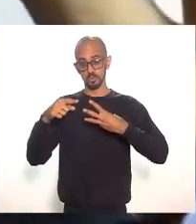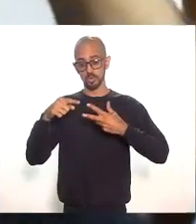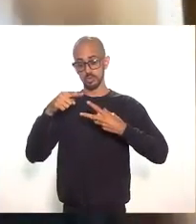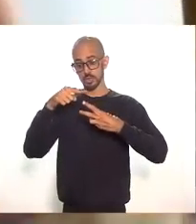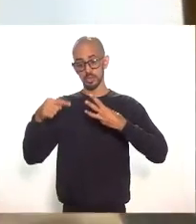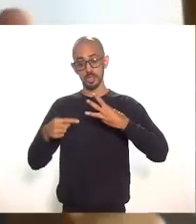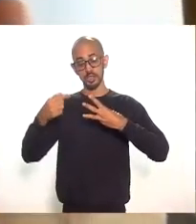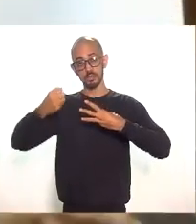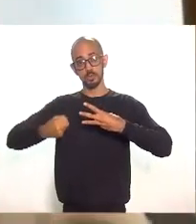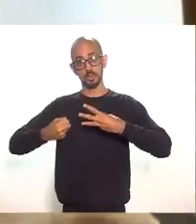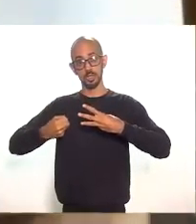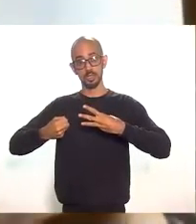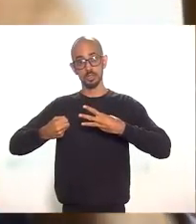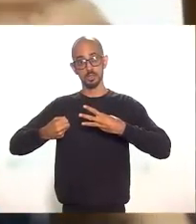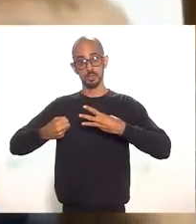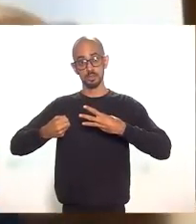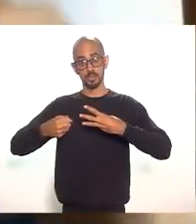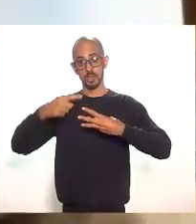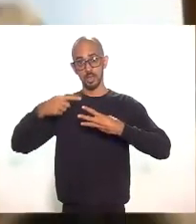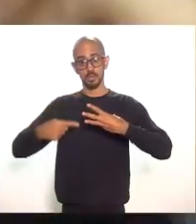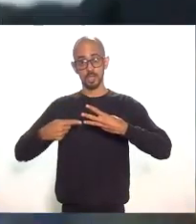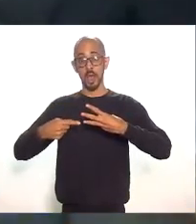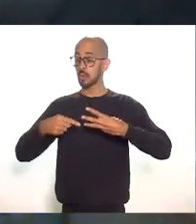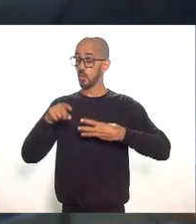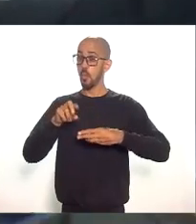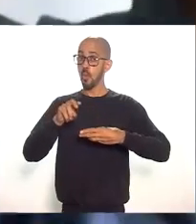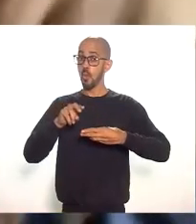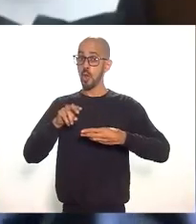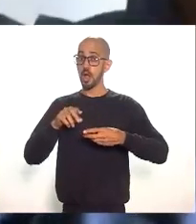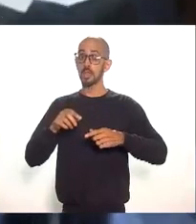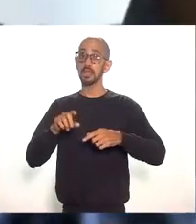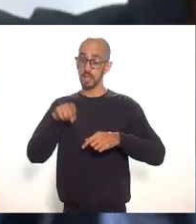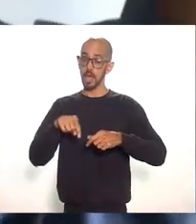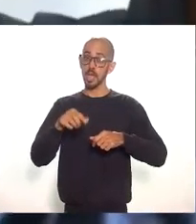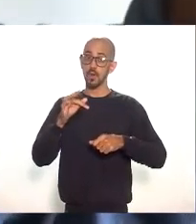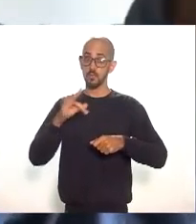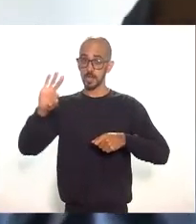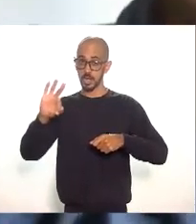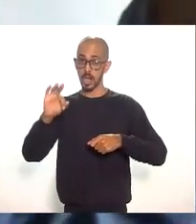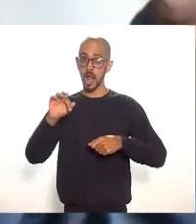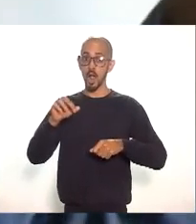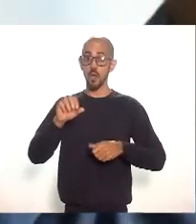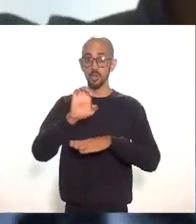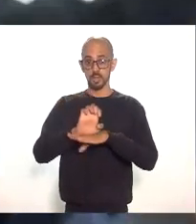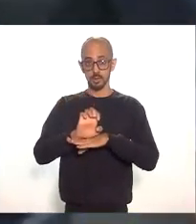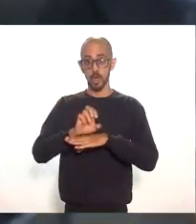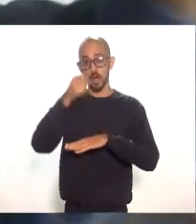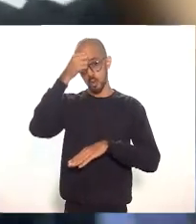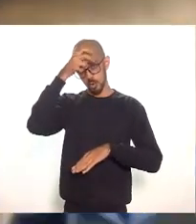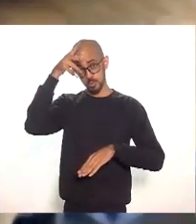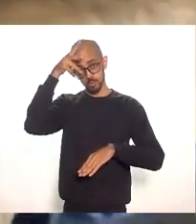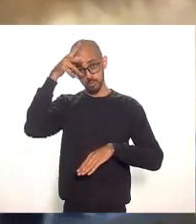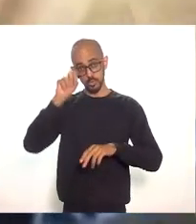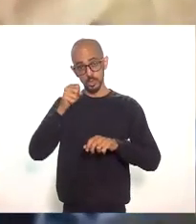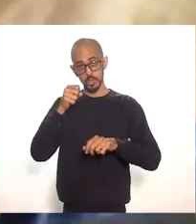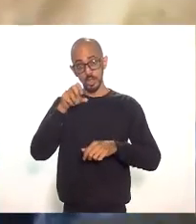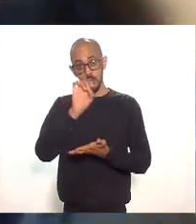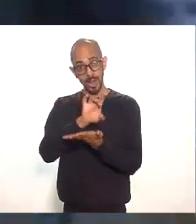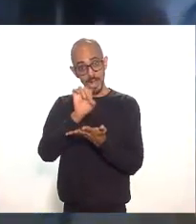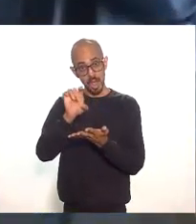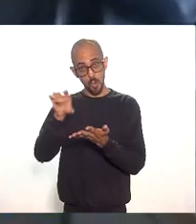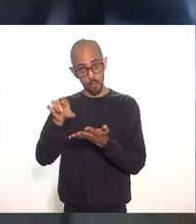Estados e municípios. Só que tem que cada um no seu nível de poder. se fôssemos escalonar a educação,